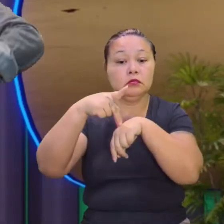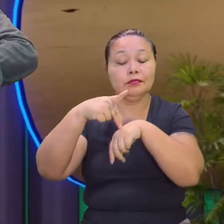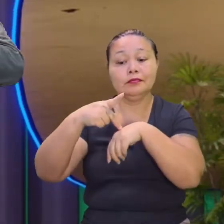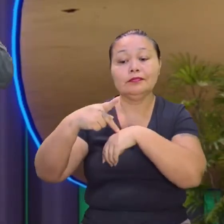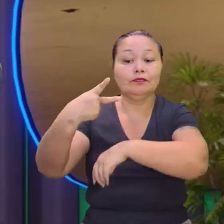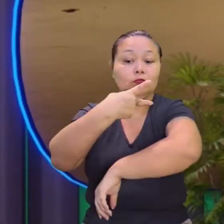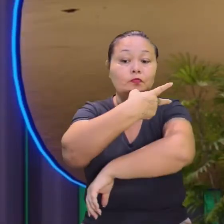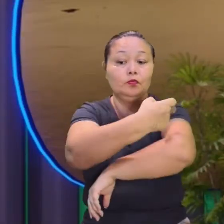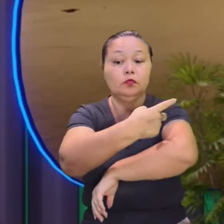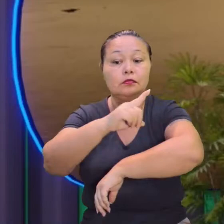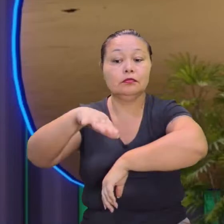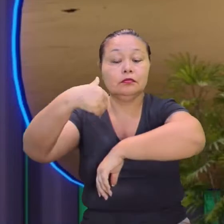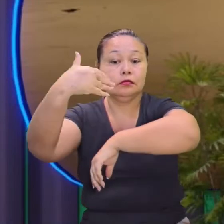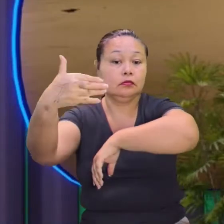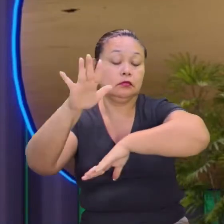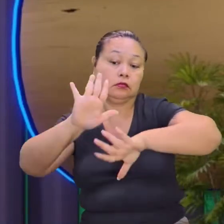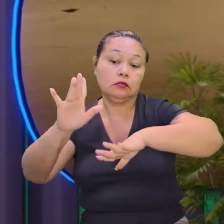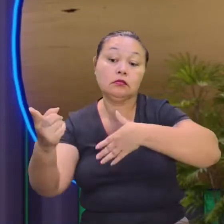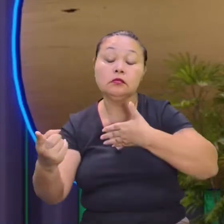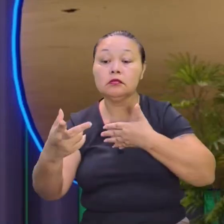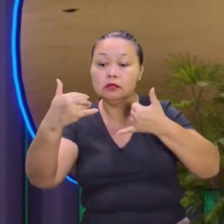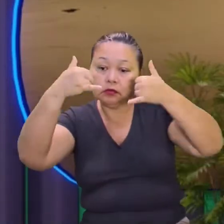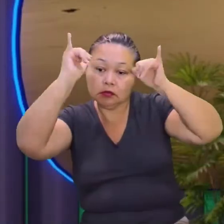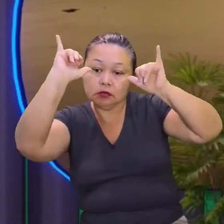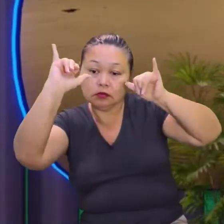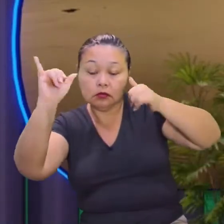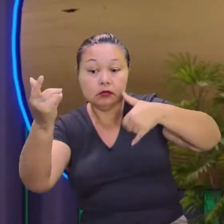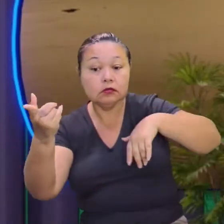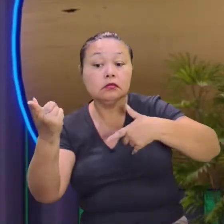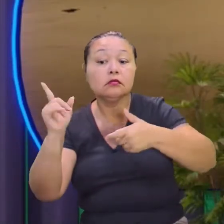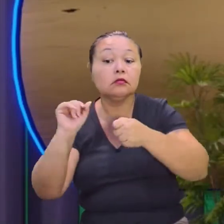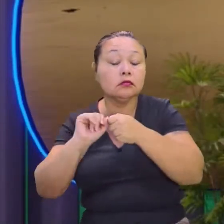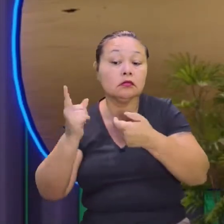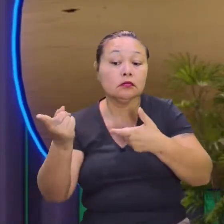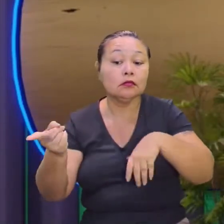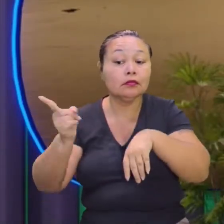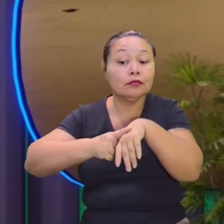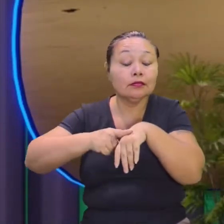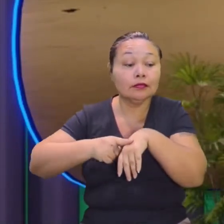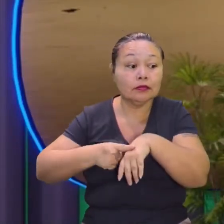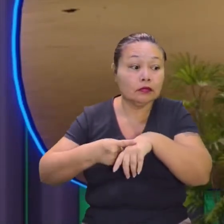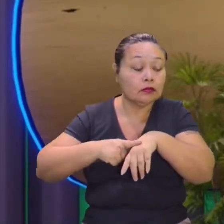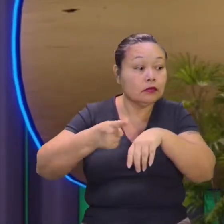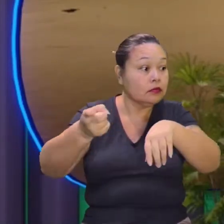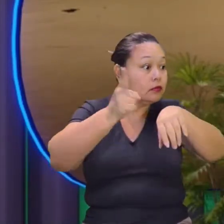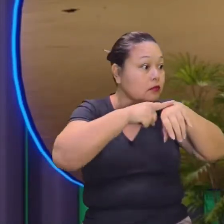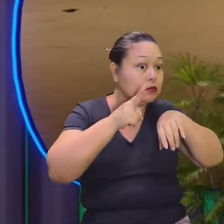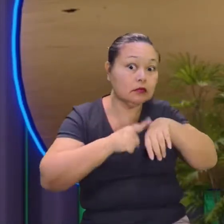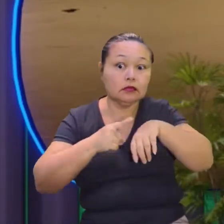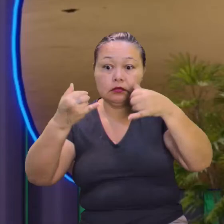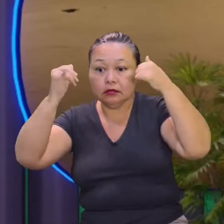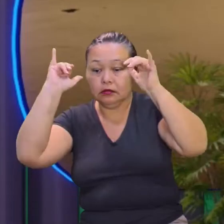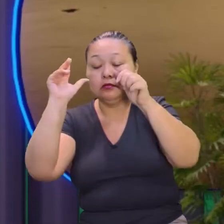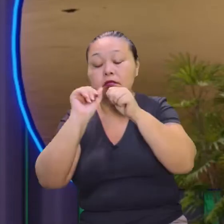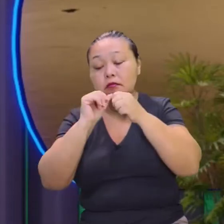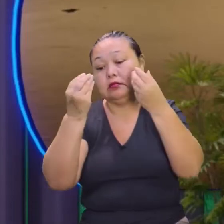vacinar, por algum motivo pode vir um boi lá contaminado e pode a gente sair. E aí o prejuízo financeiro é muito grande,